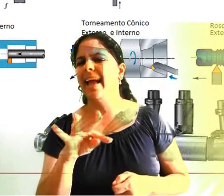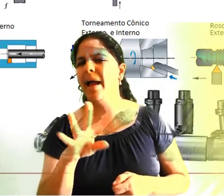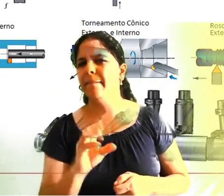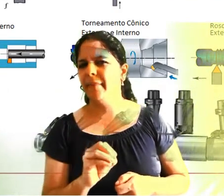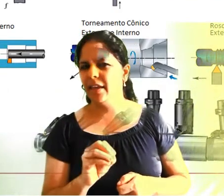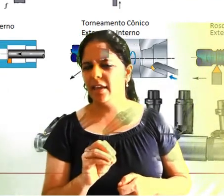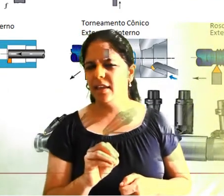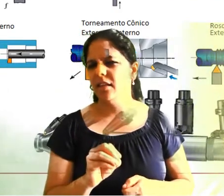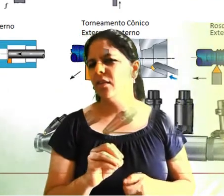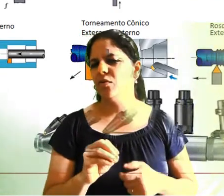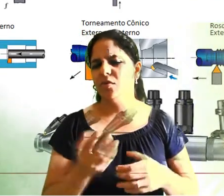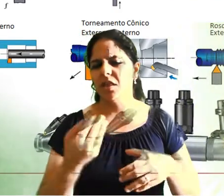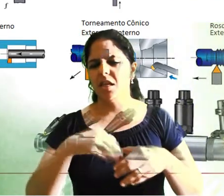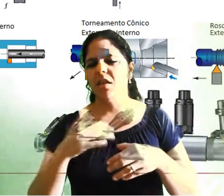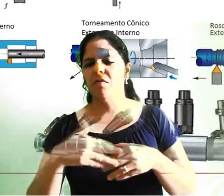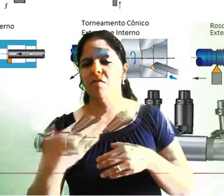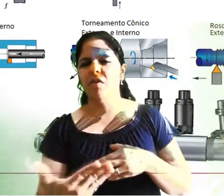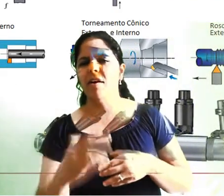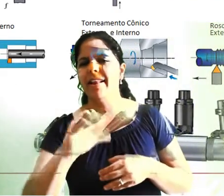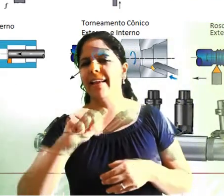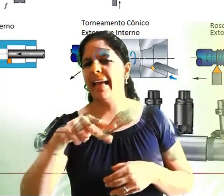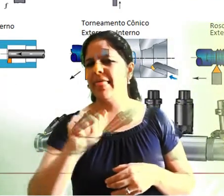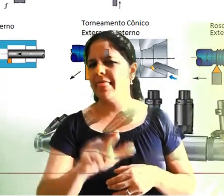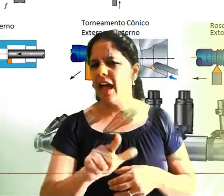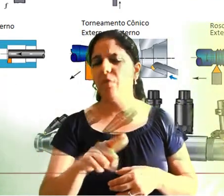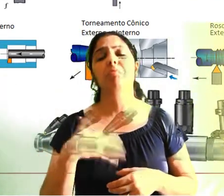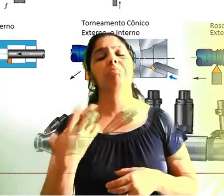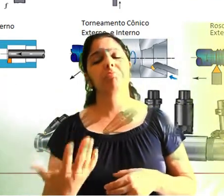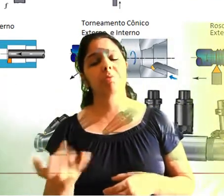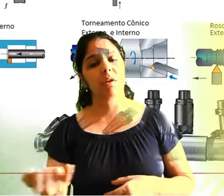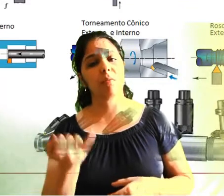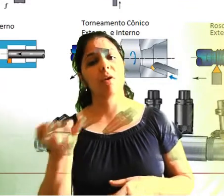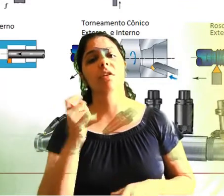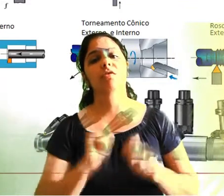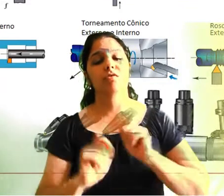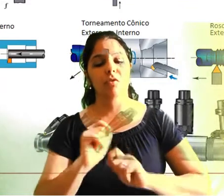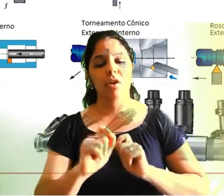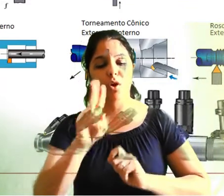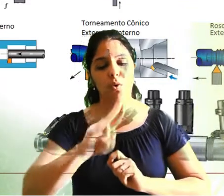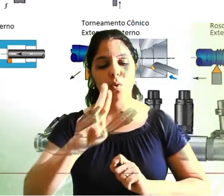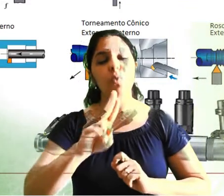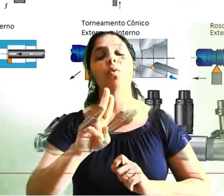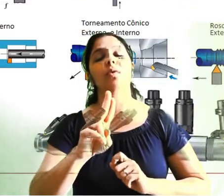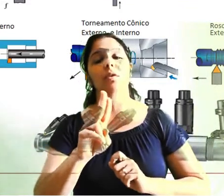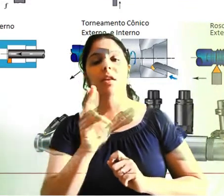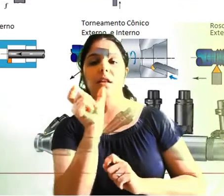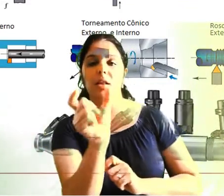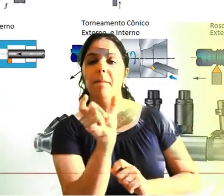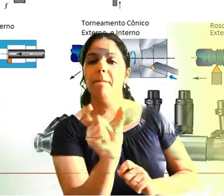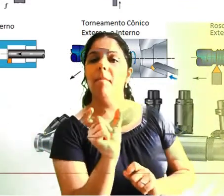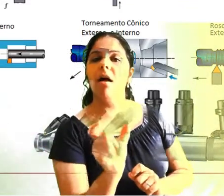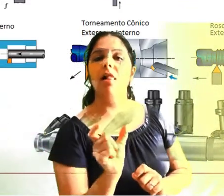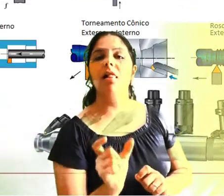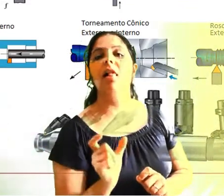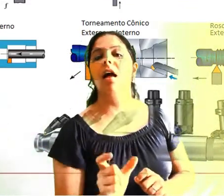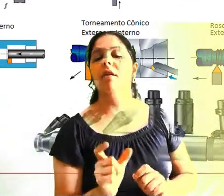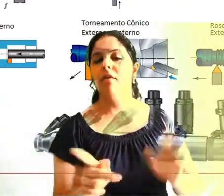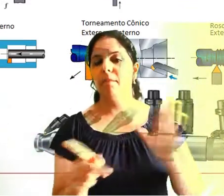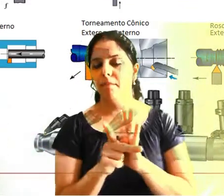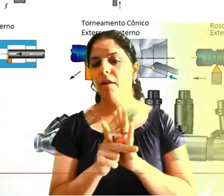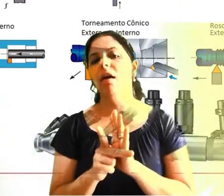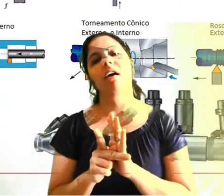torneamento cilíndrico externo, vai fazer canal. Então é importante que você utilize esses termos técnicos, né? Então